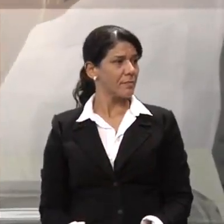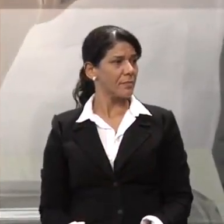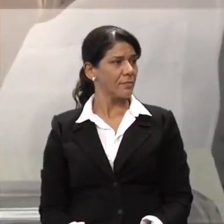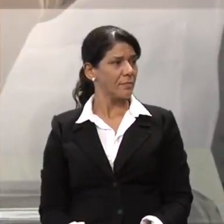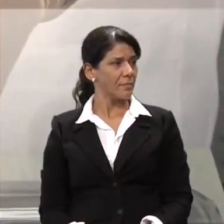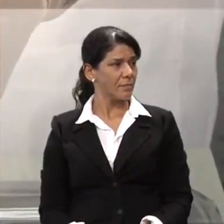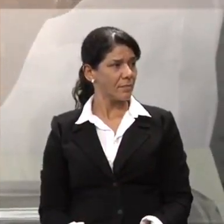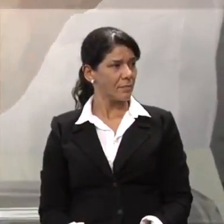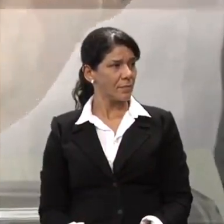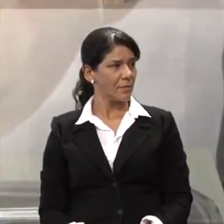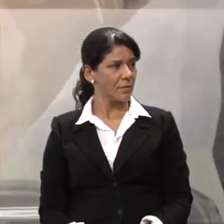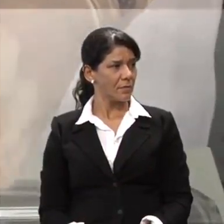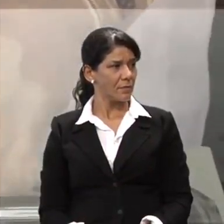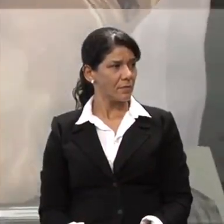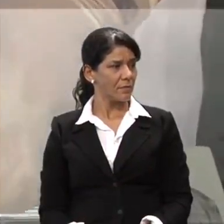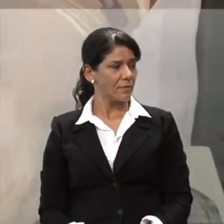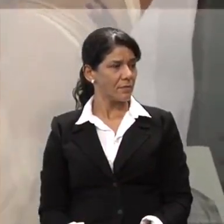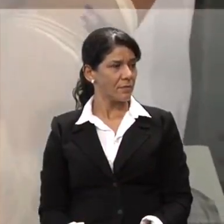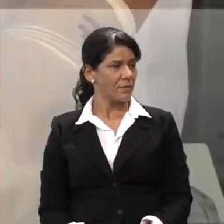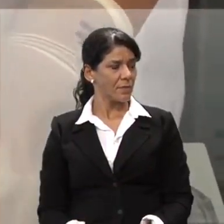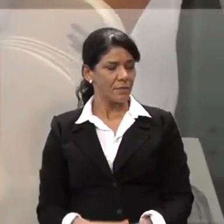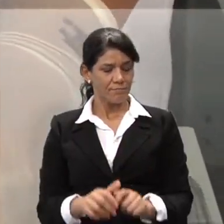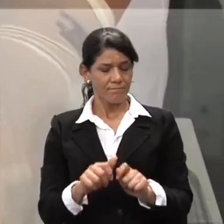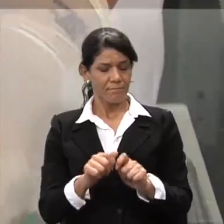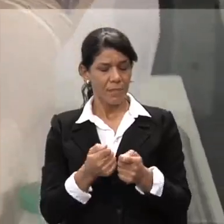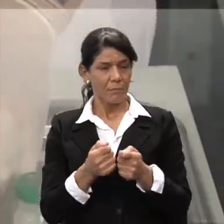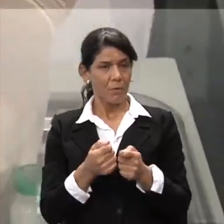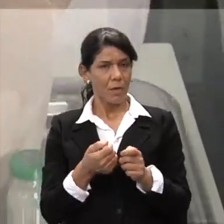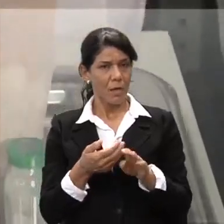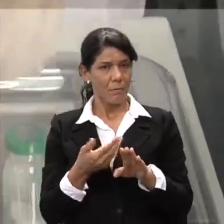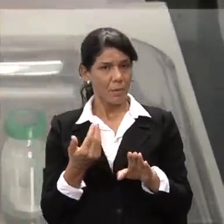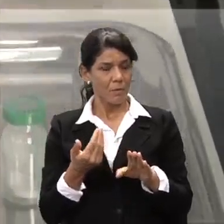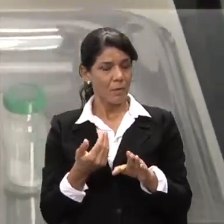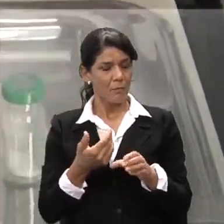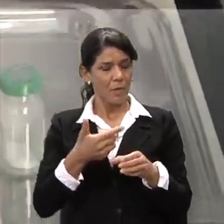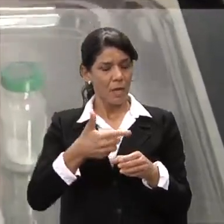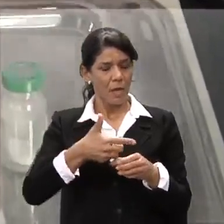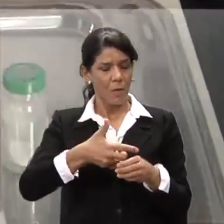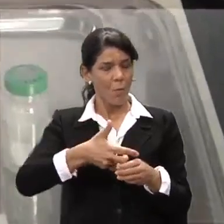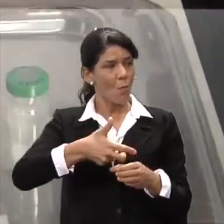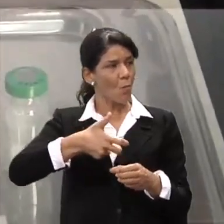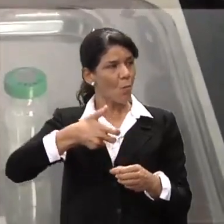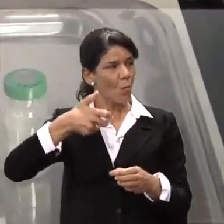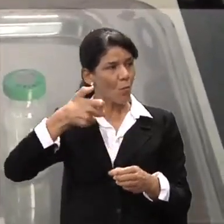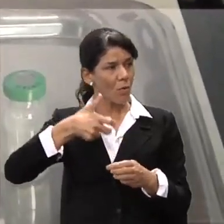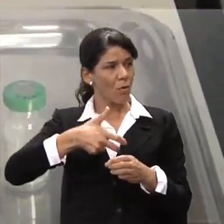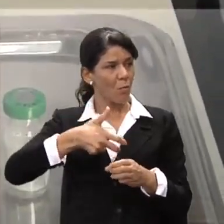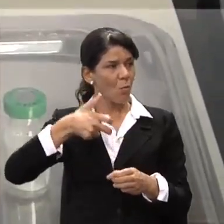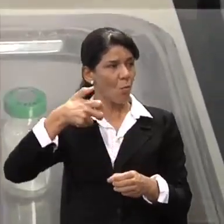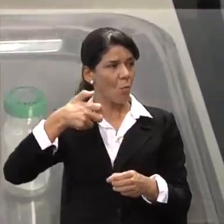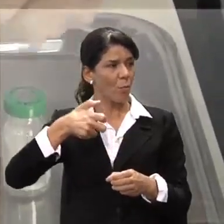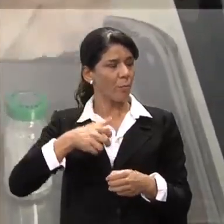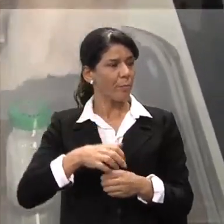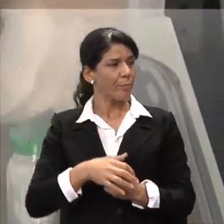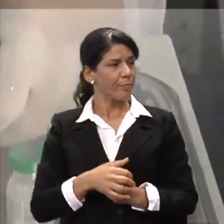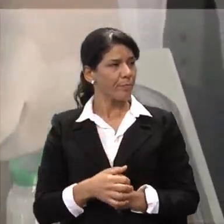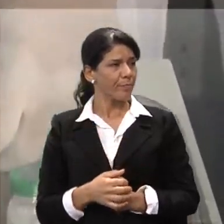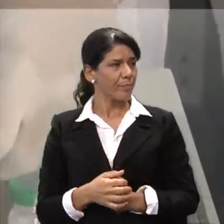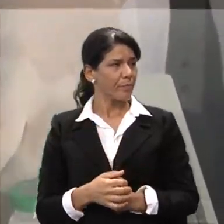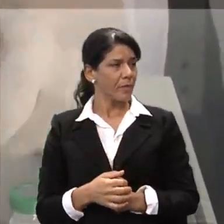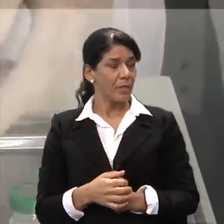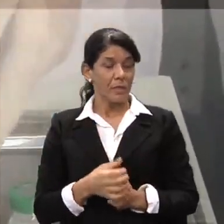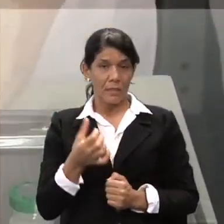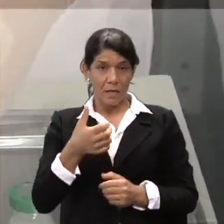A abertura do mesmo, para então a aspiração desse conteúdo, que deve ser de